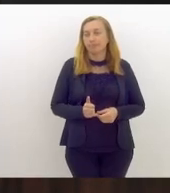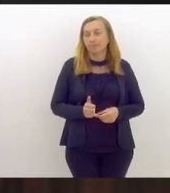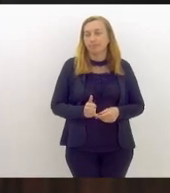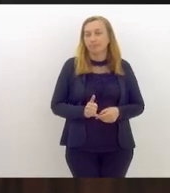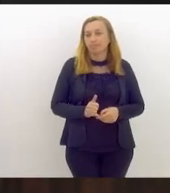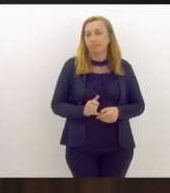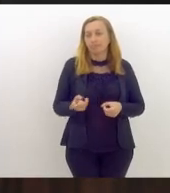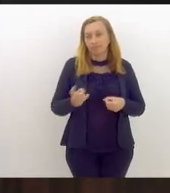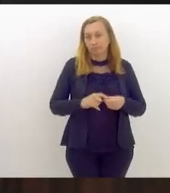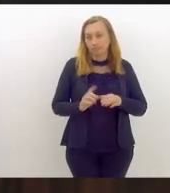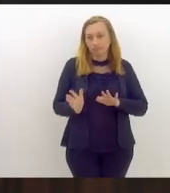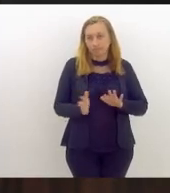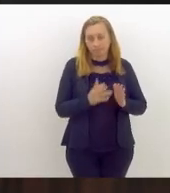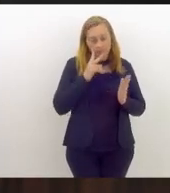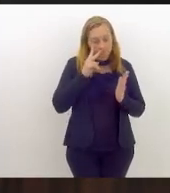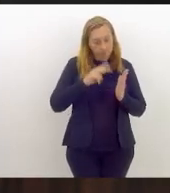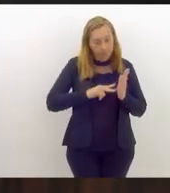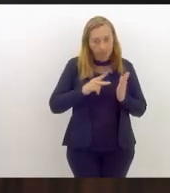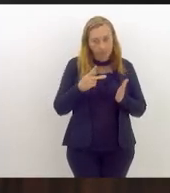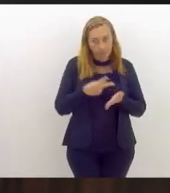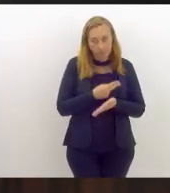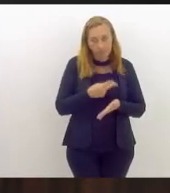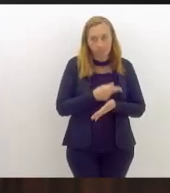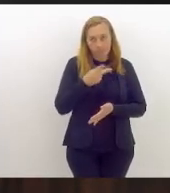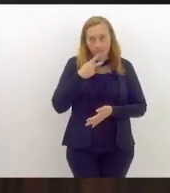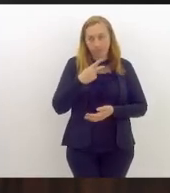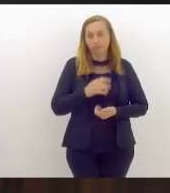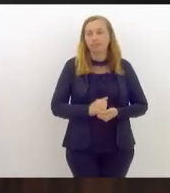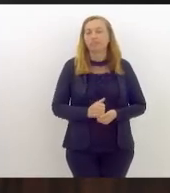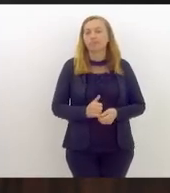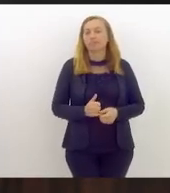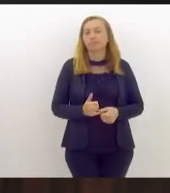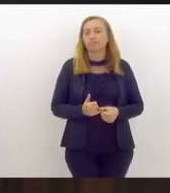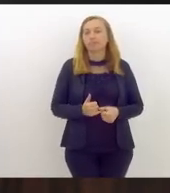Deixa eu voltar aqui, para não falar besteira. Peraí.